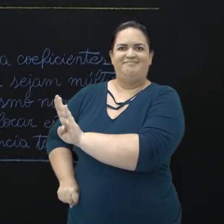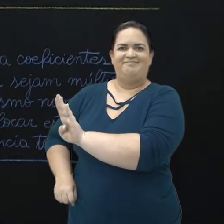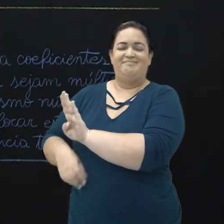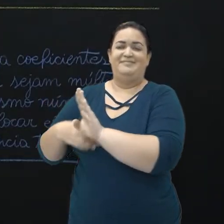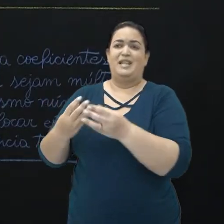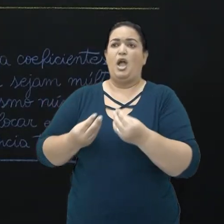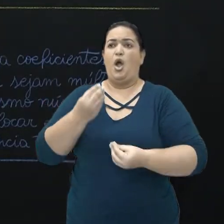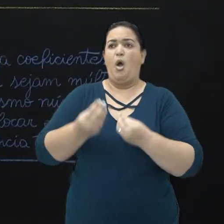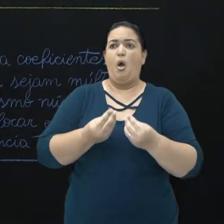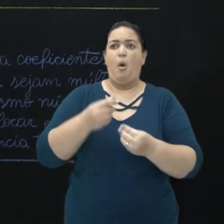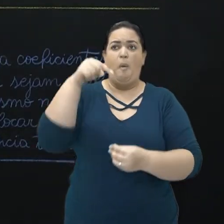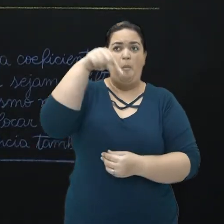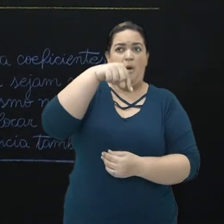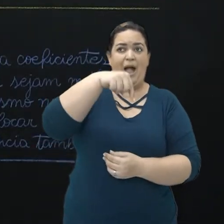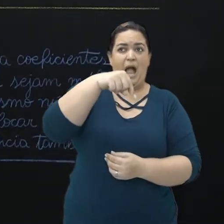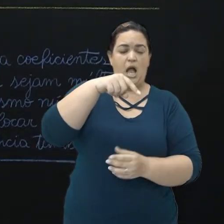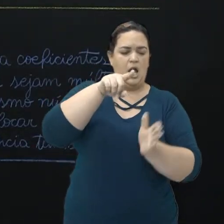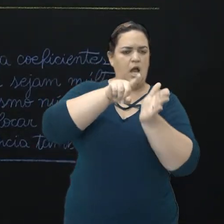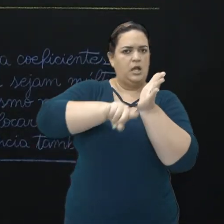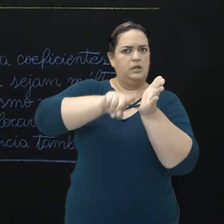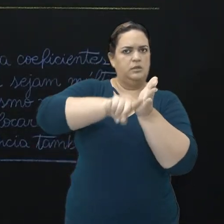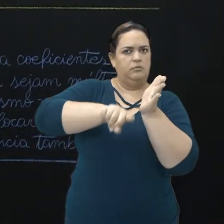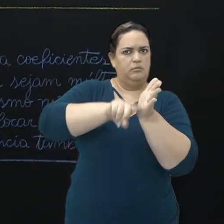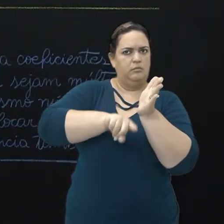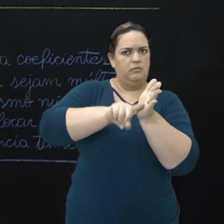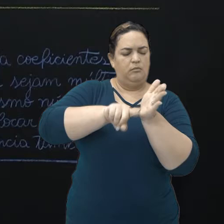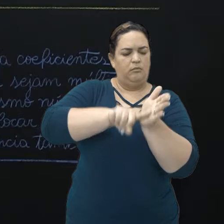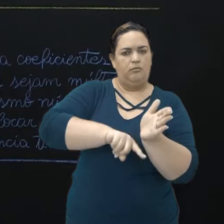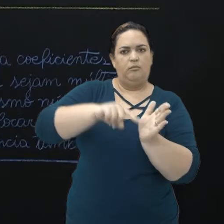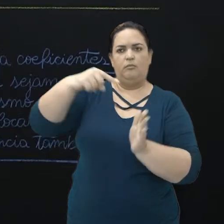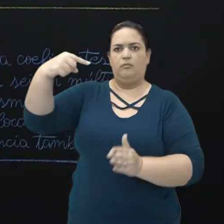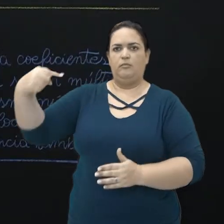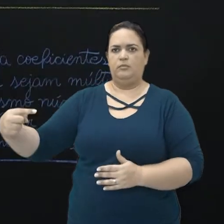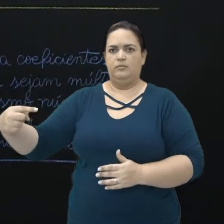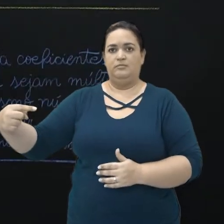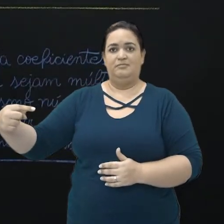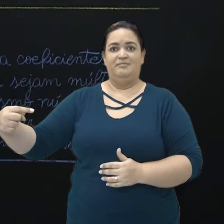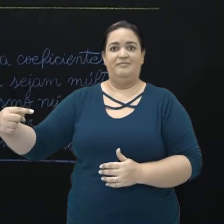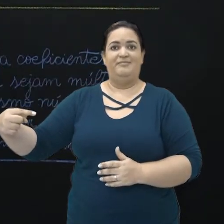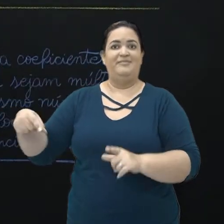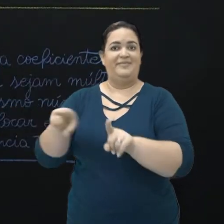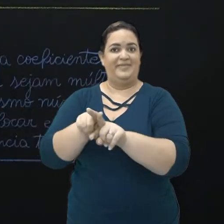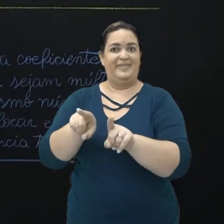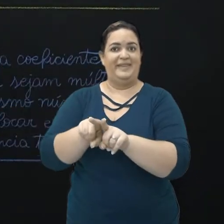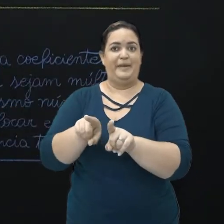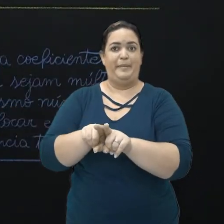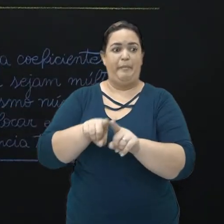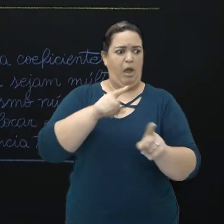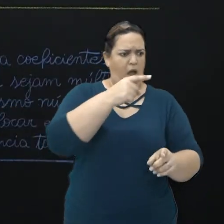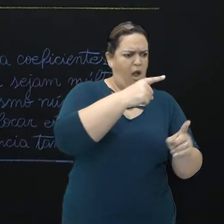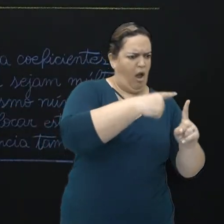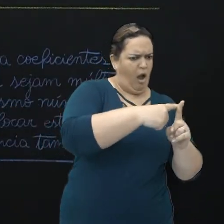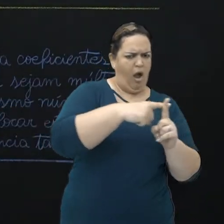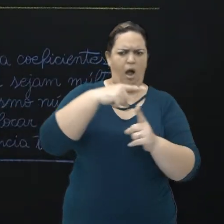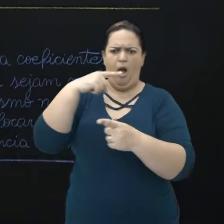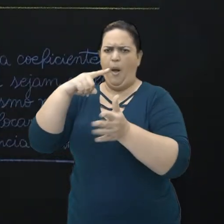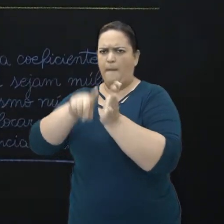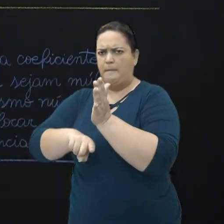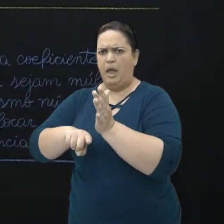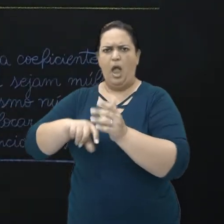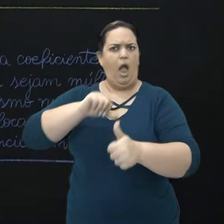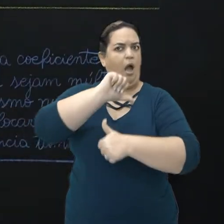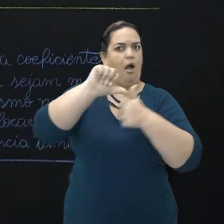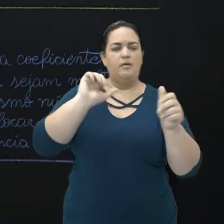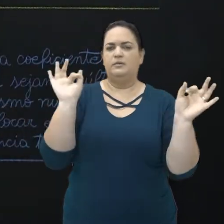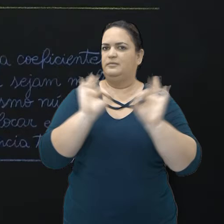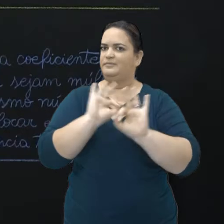aqui é uma subtração, aqui também coloco a subtração, não se esqueçam disso, tá? Os sinais nunca serão alterados.